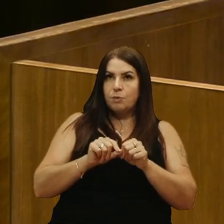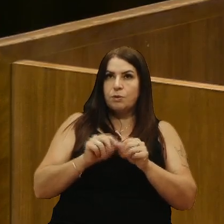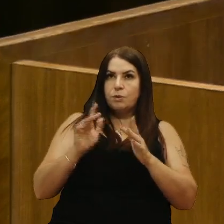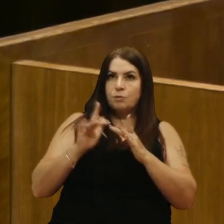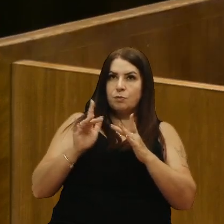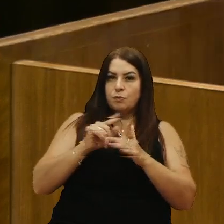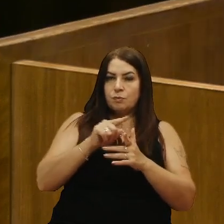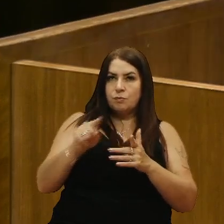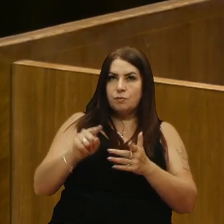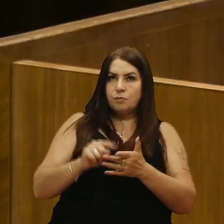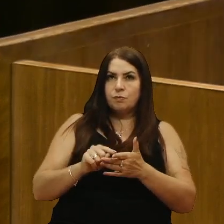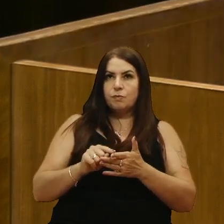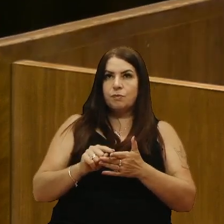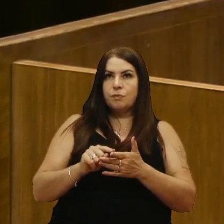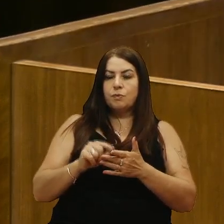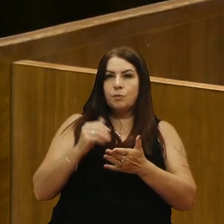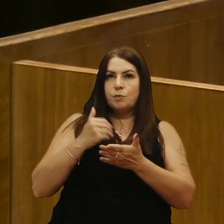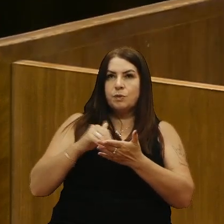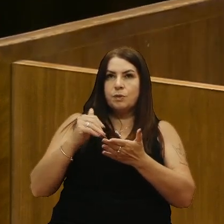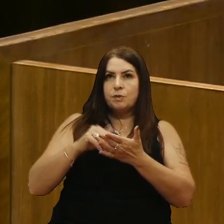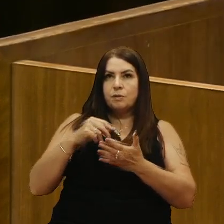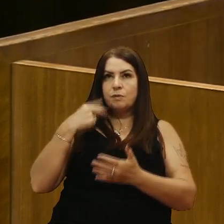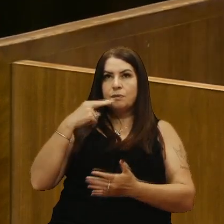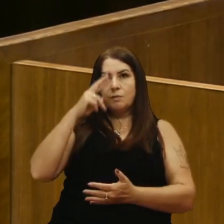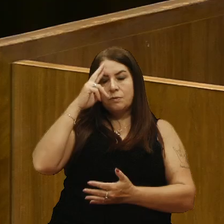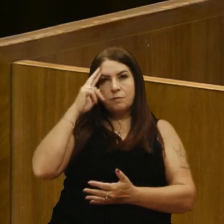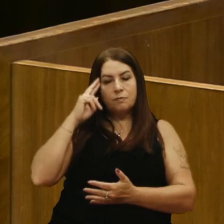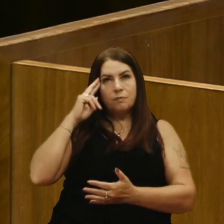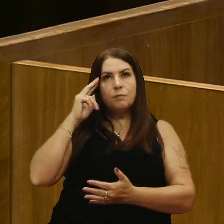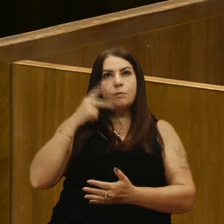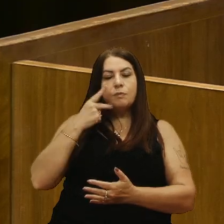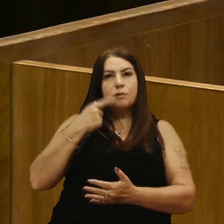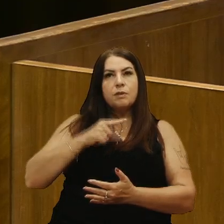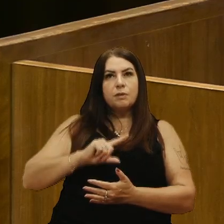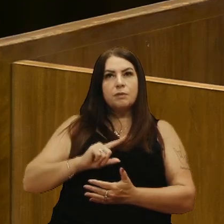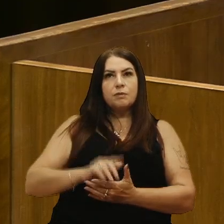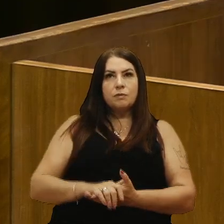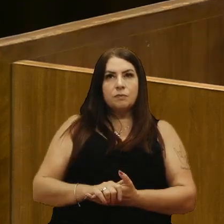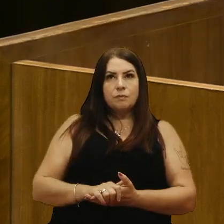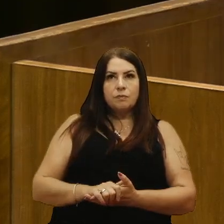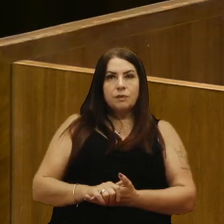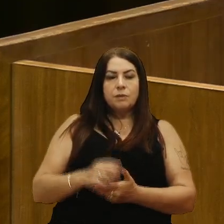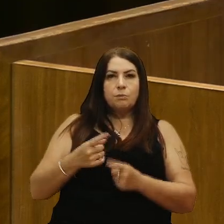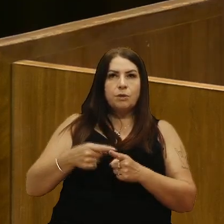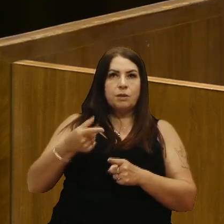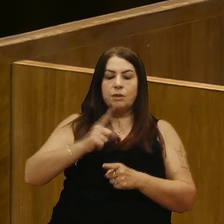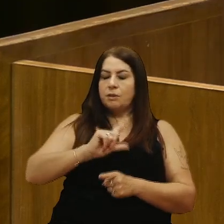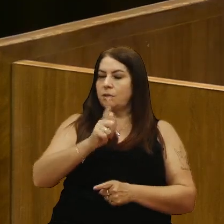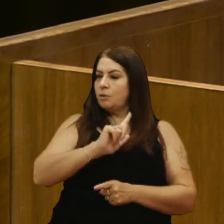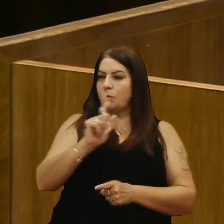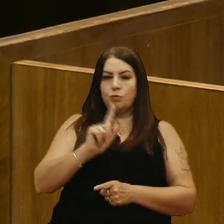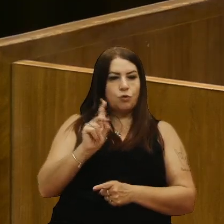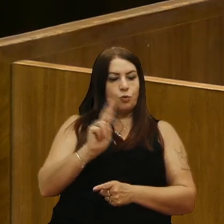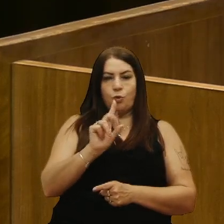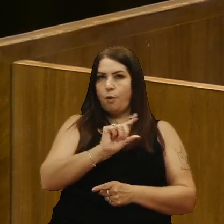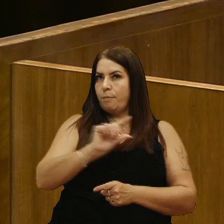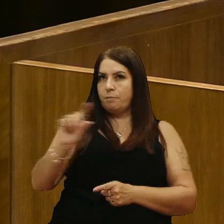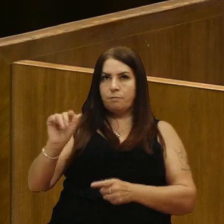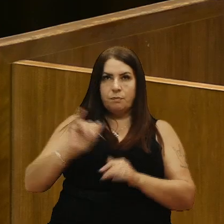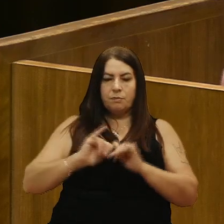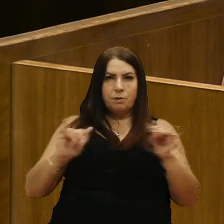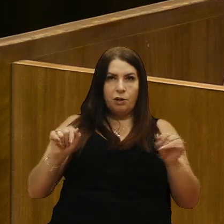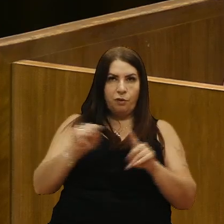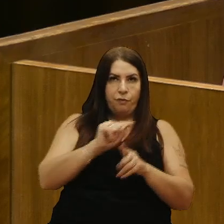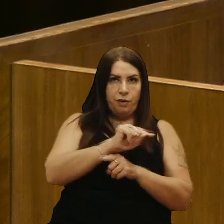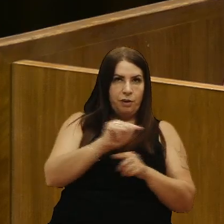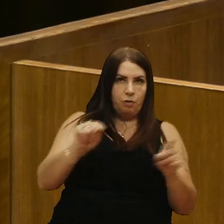contato com o nosso secretário, Rafael Bueno, como eu havia falado anteriormente, porque antes não tinha nenhuma informação que